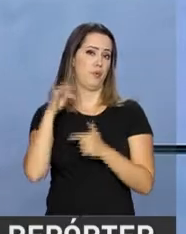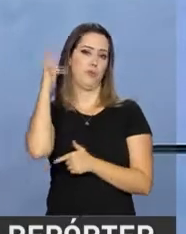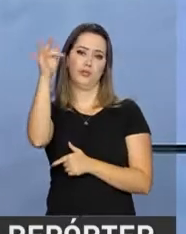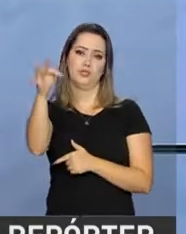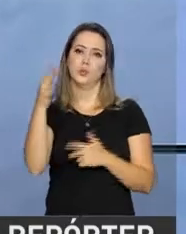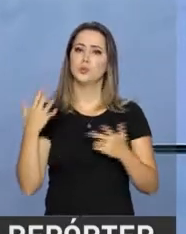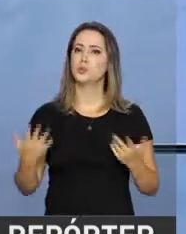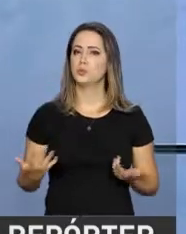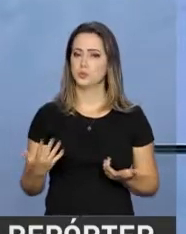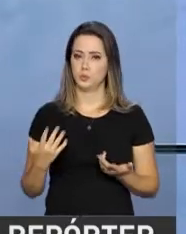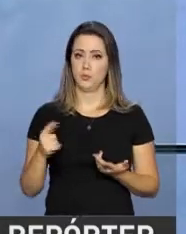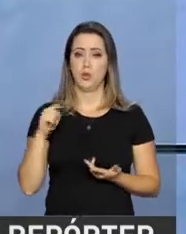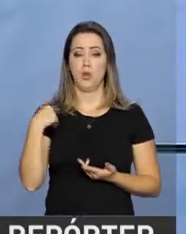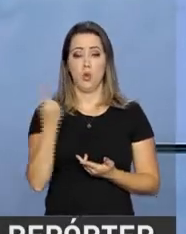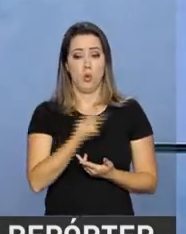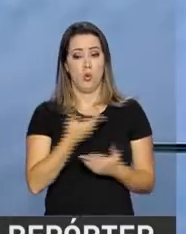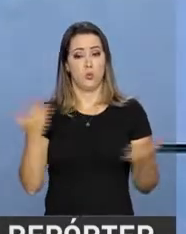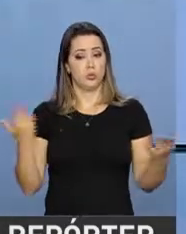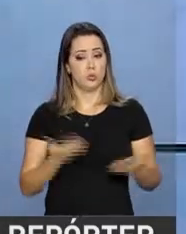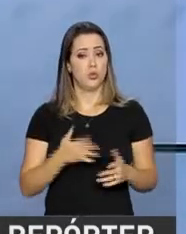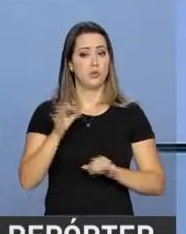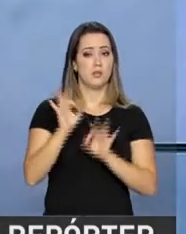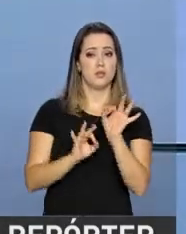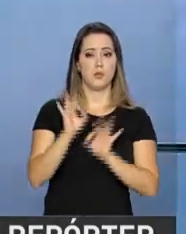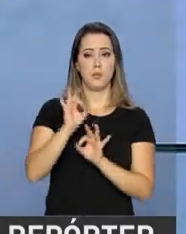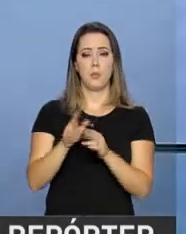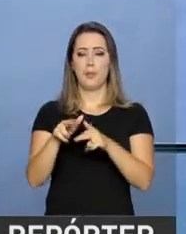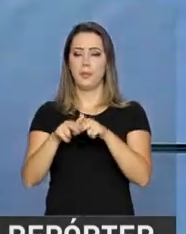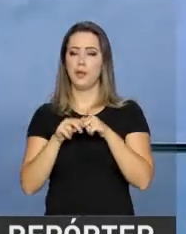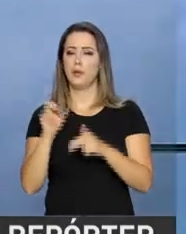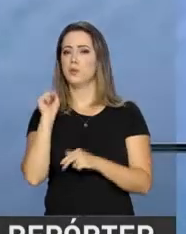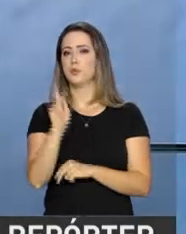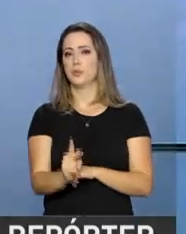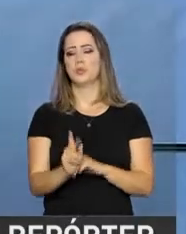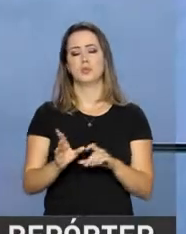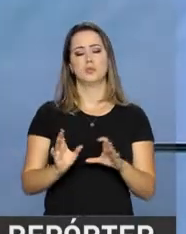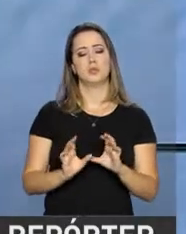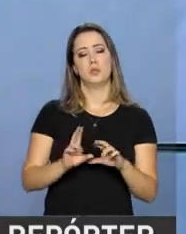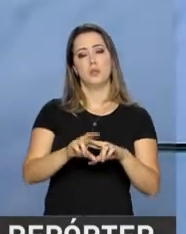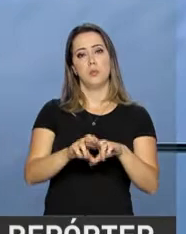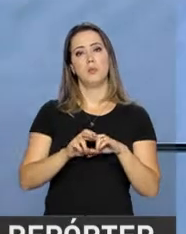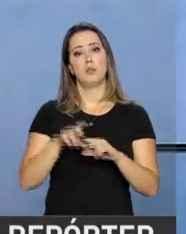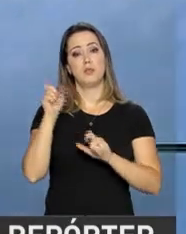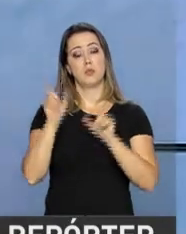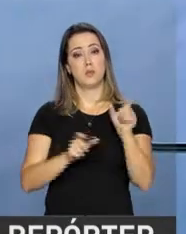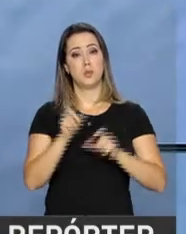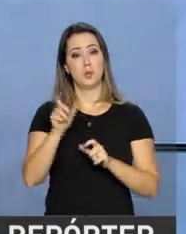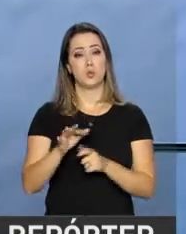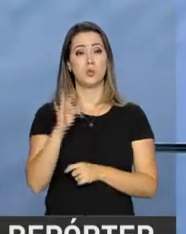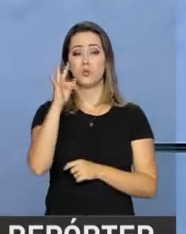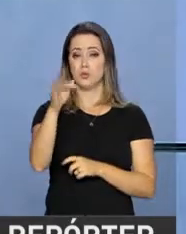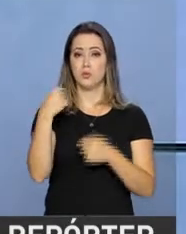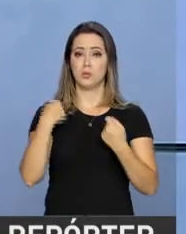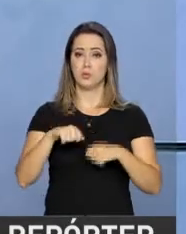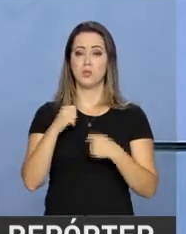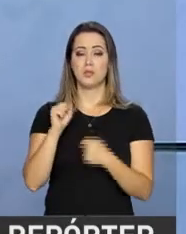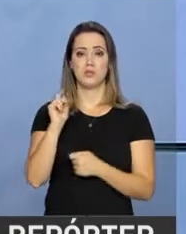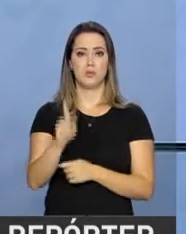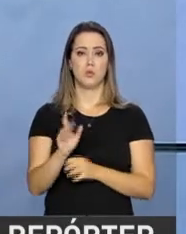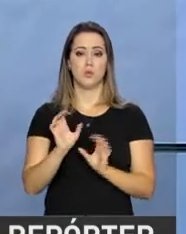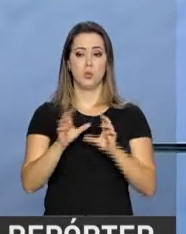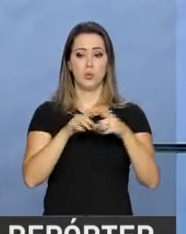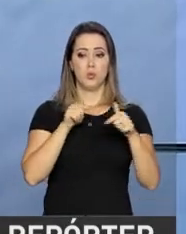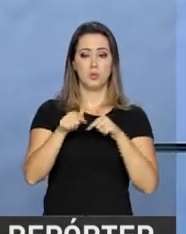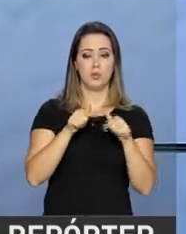Ou seja, nós estamos fazendo isso em favor dos aposentados, daqueles que irão aposentar-se, daqueles servidores